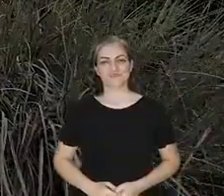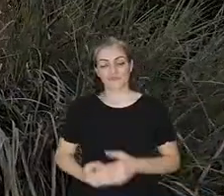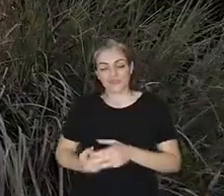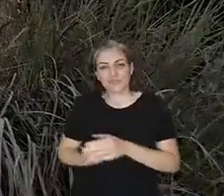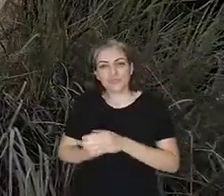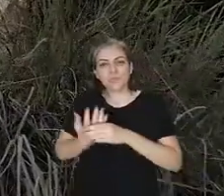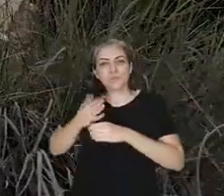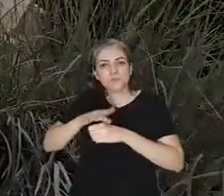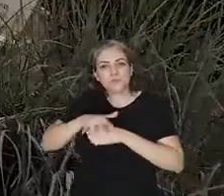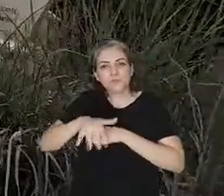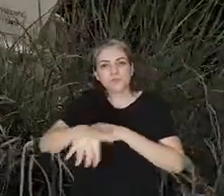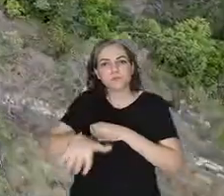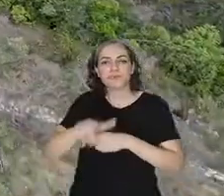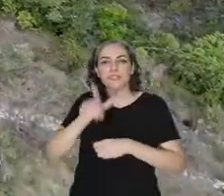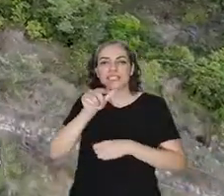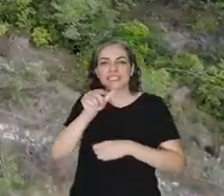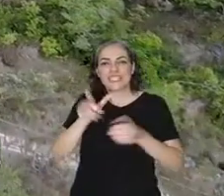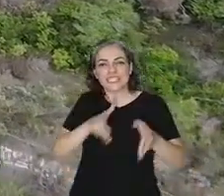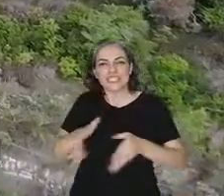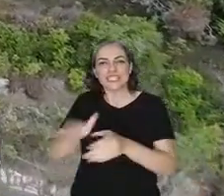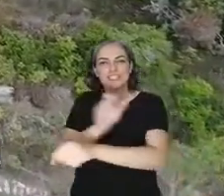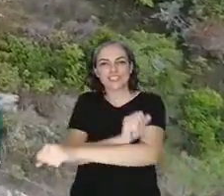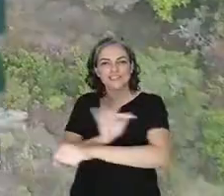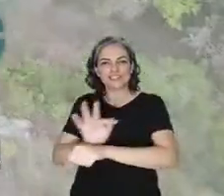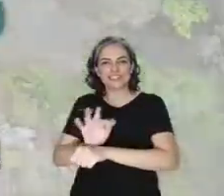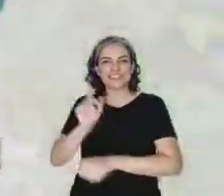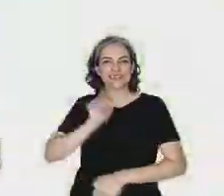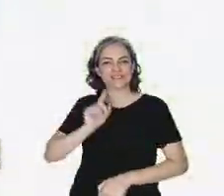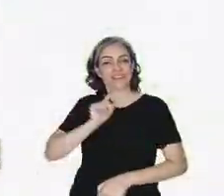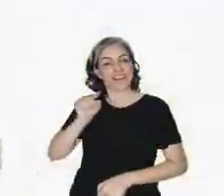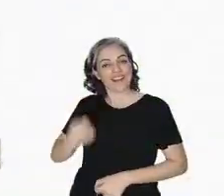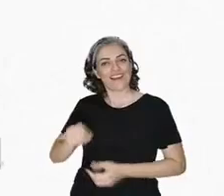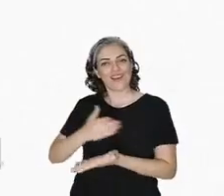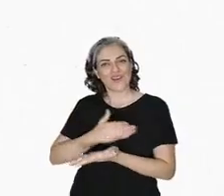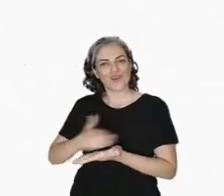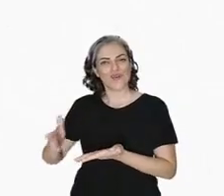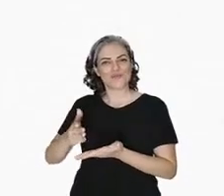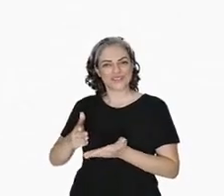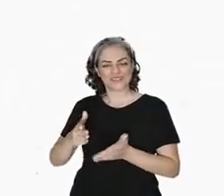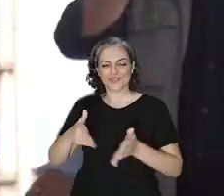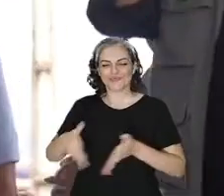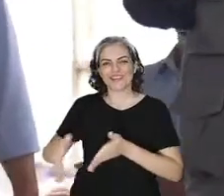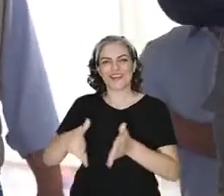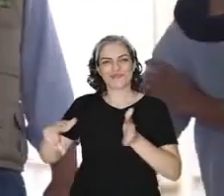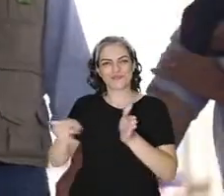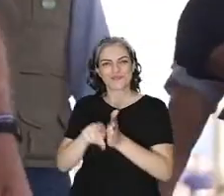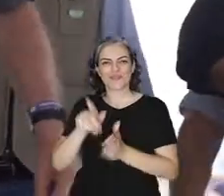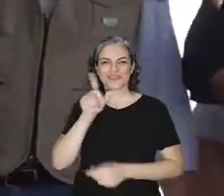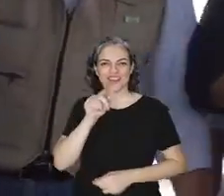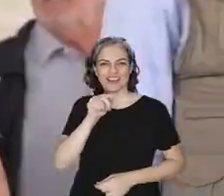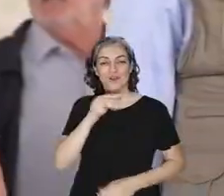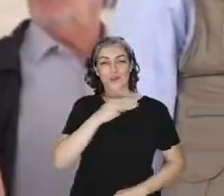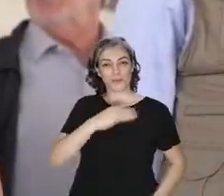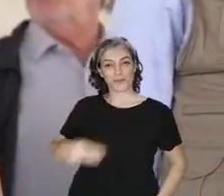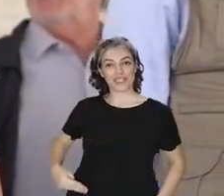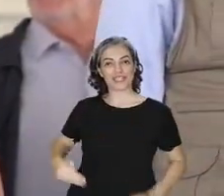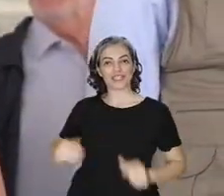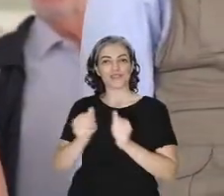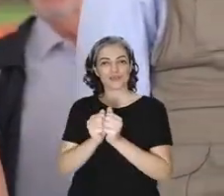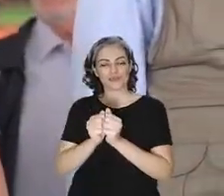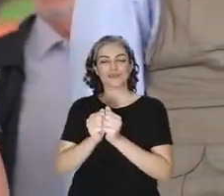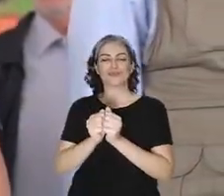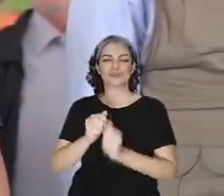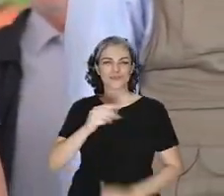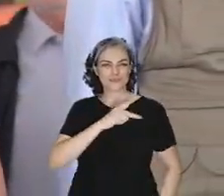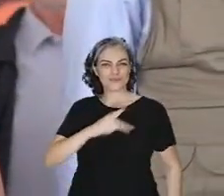eu fui lá na frente do Velho Chico em Minas Gerais iniciamos a Jornada das águas o ministro Rogério Marinho e o Presidente